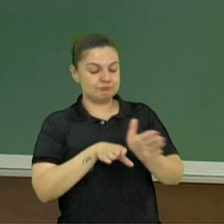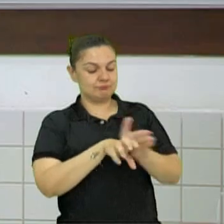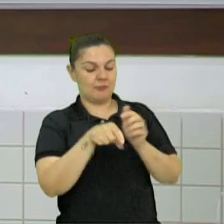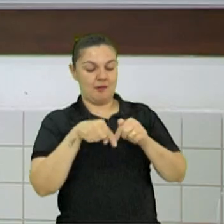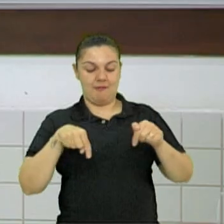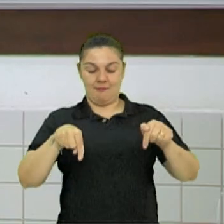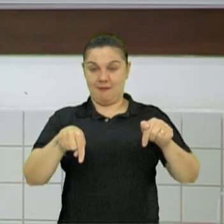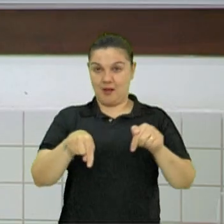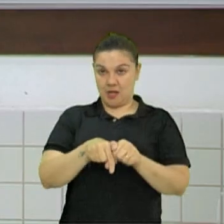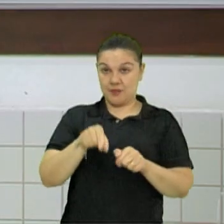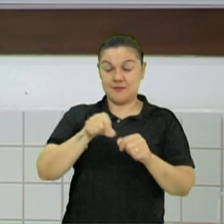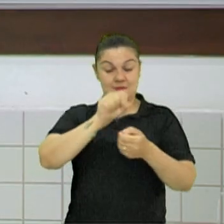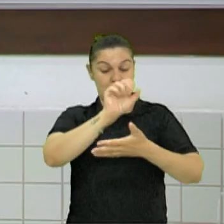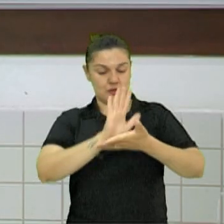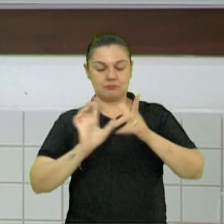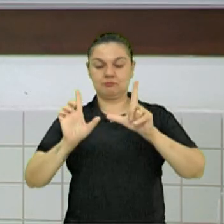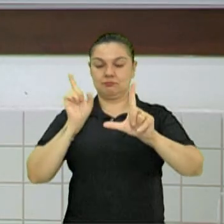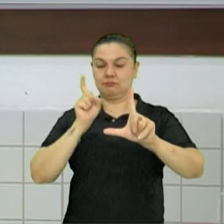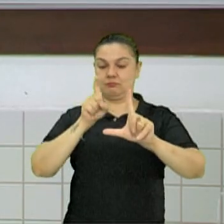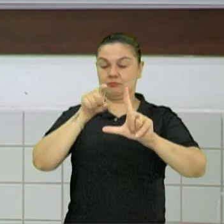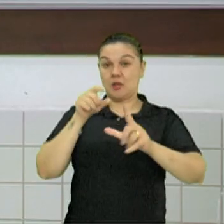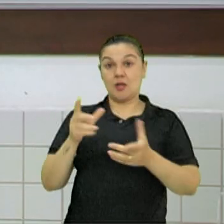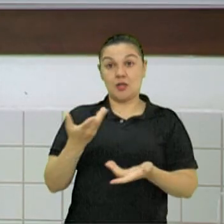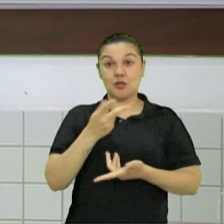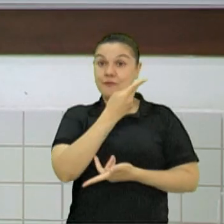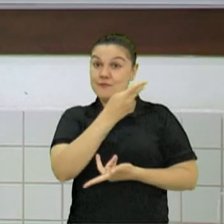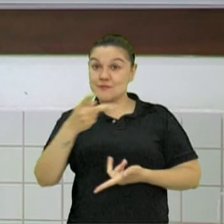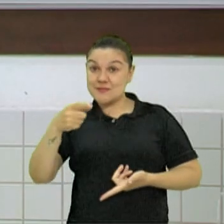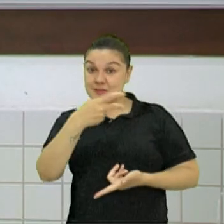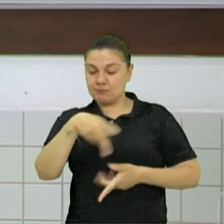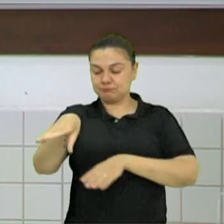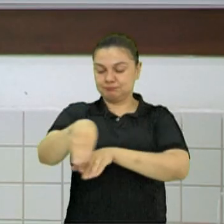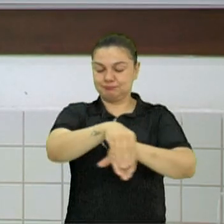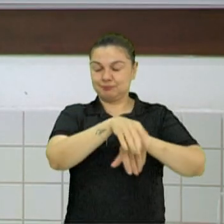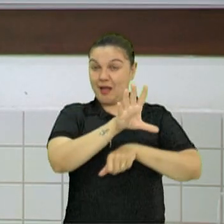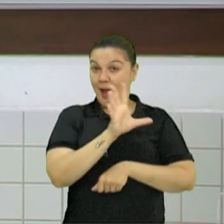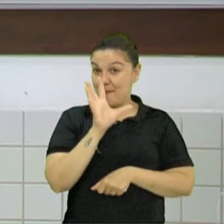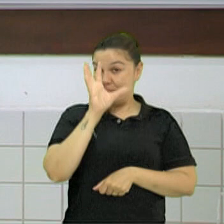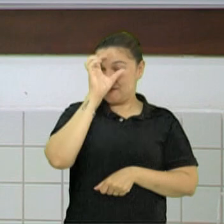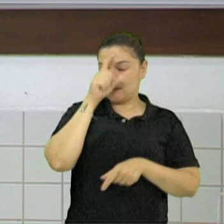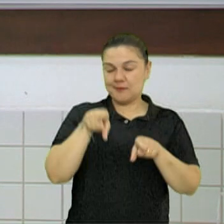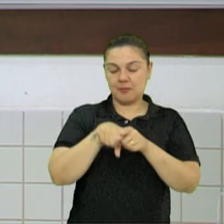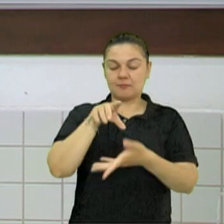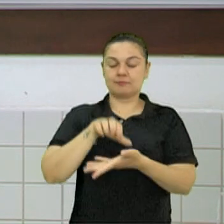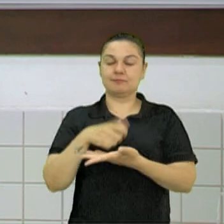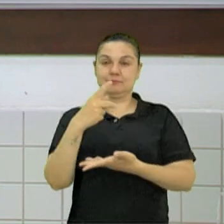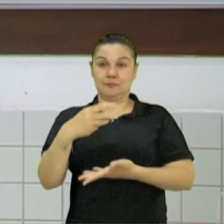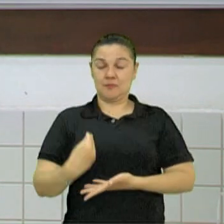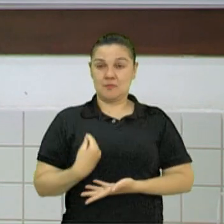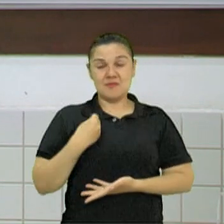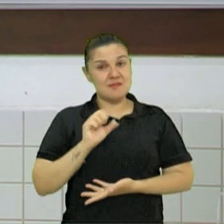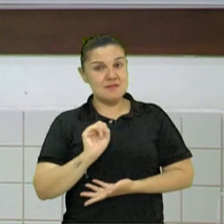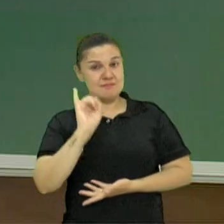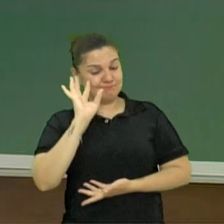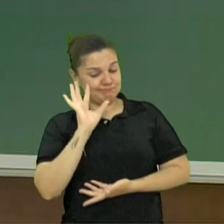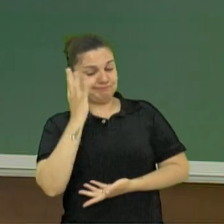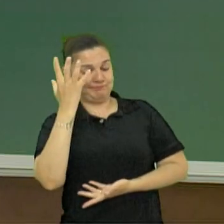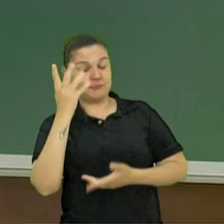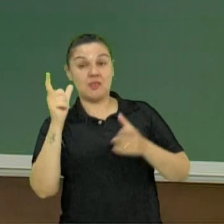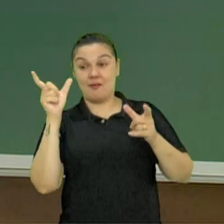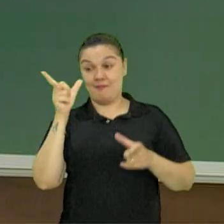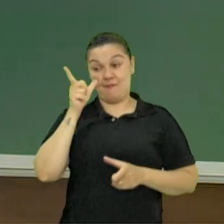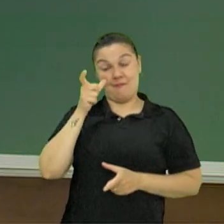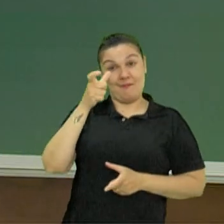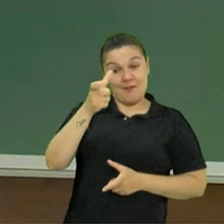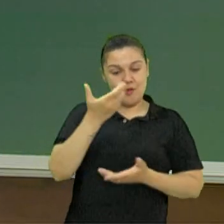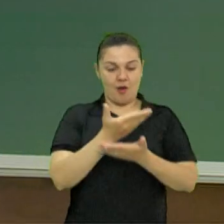fazer a atividade que ali está postada, para você, além de aumentar o seu conhecimento, você também garantir a sua presença. Se por um acaso você está assistindo às